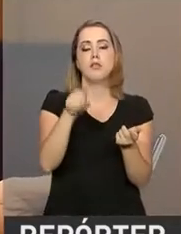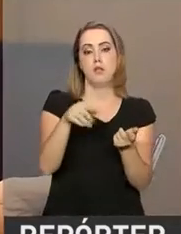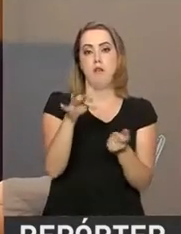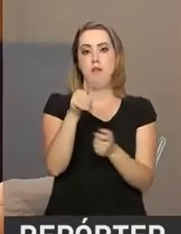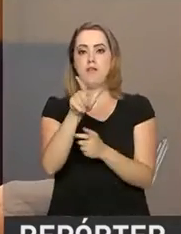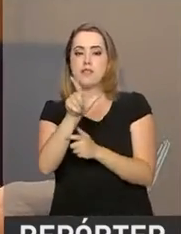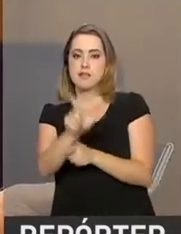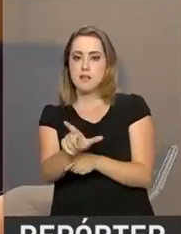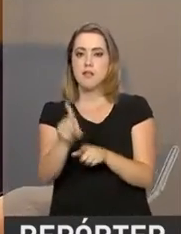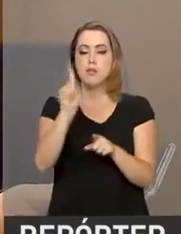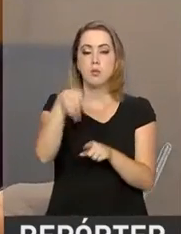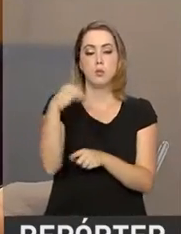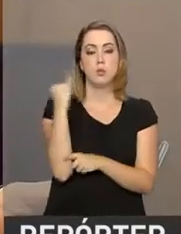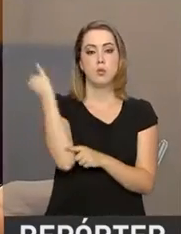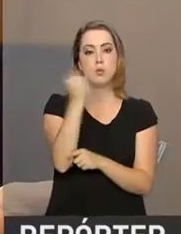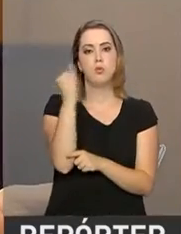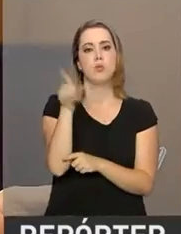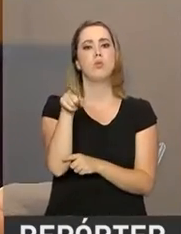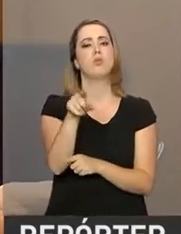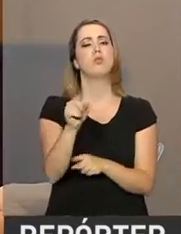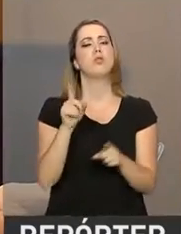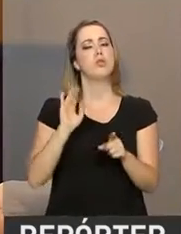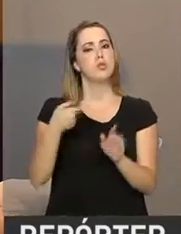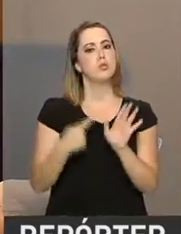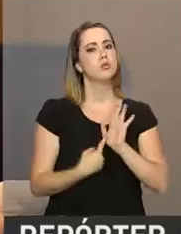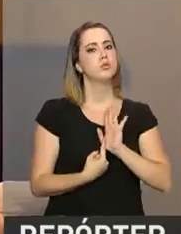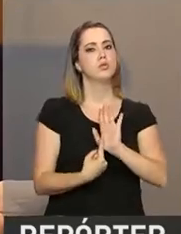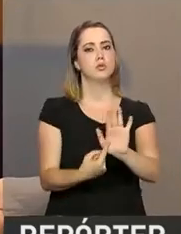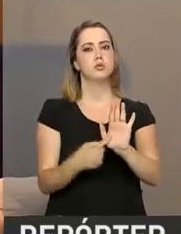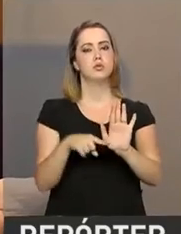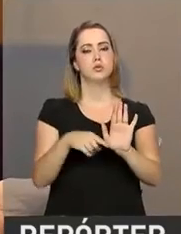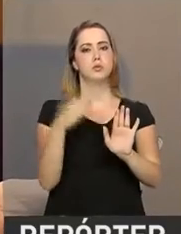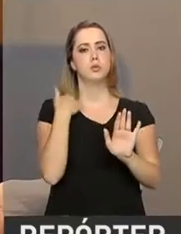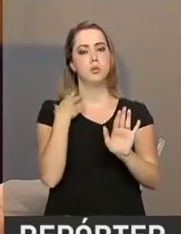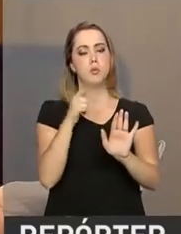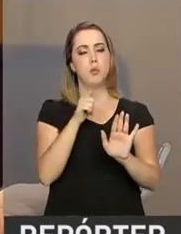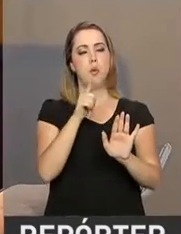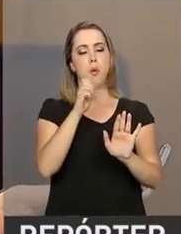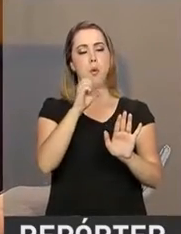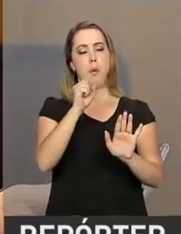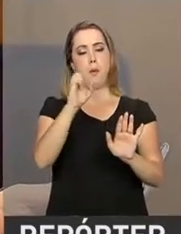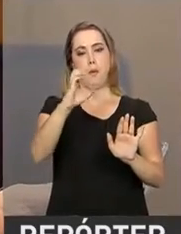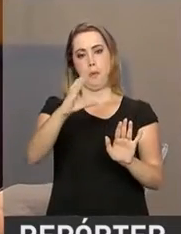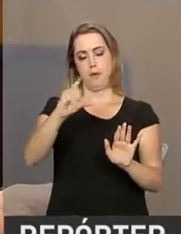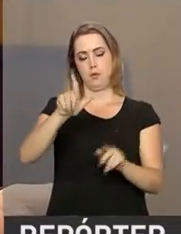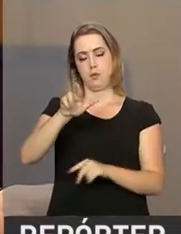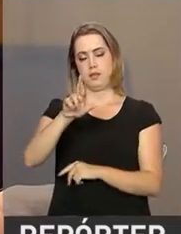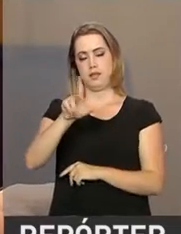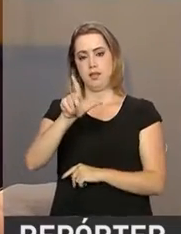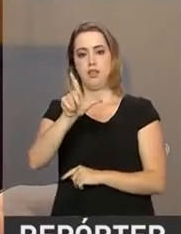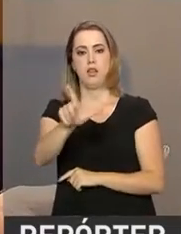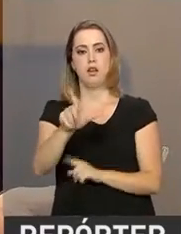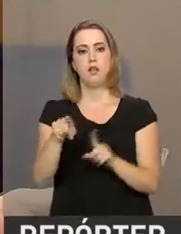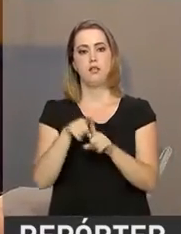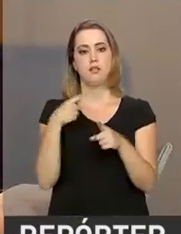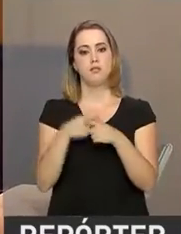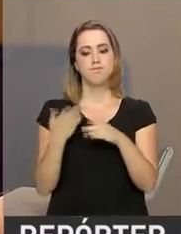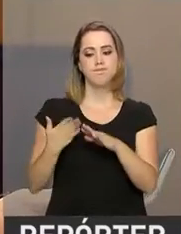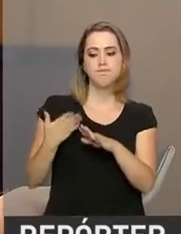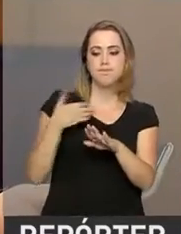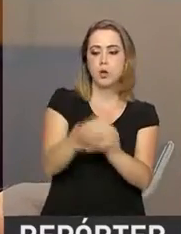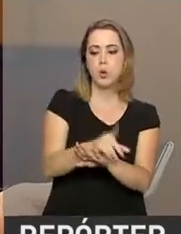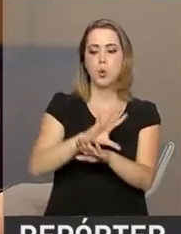importantes, como coloquei, quer dizer, para o Banco Central, porque afetam não só a trajetória da inflação,